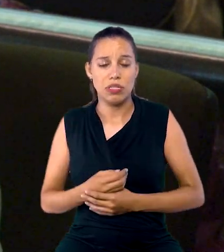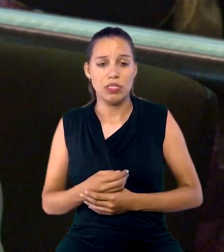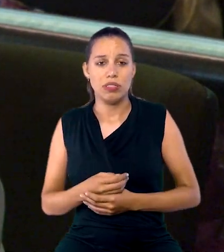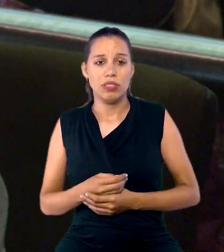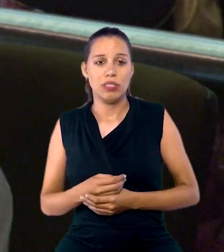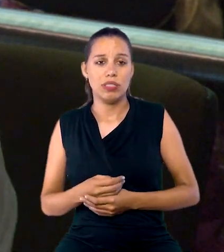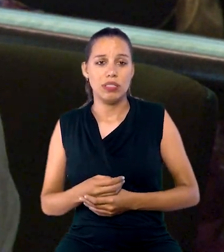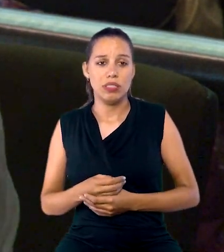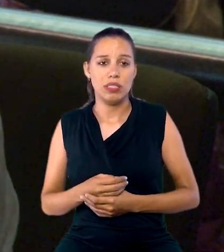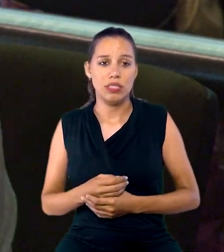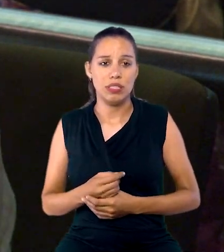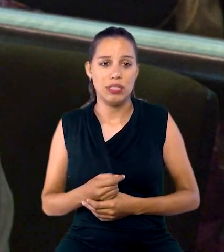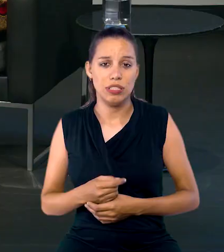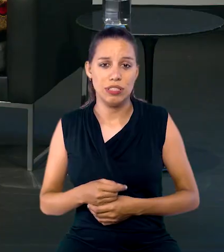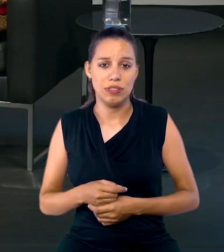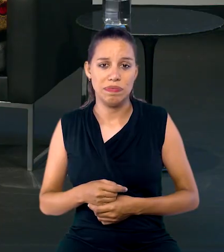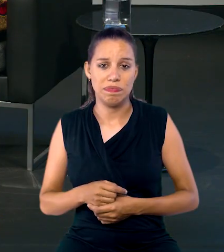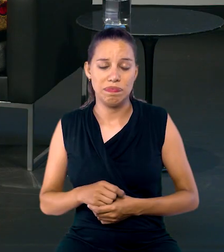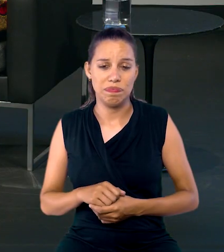pediram.